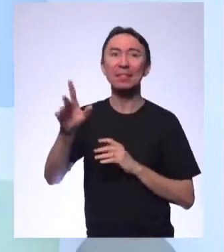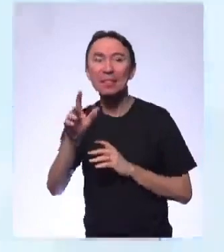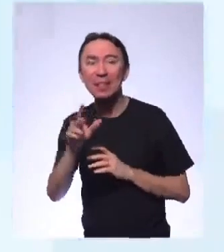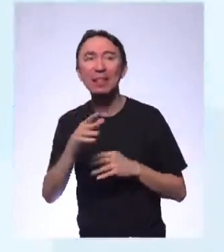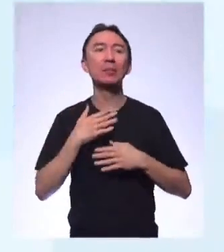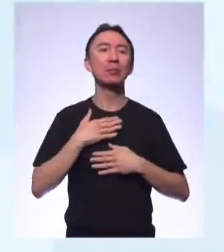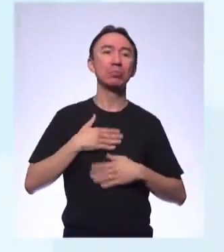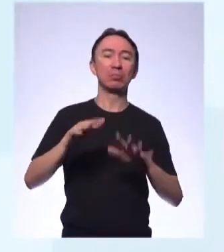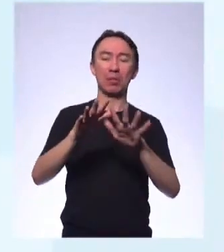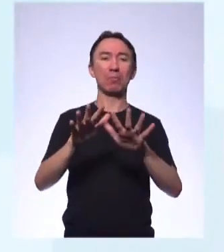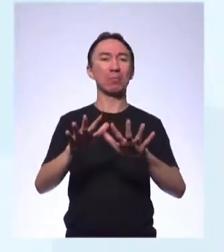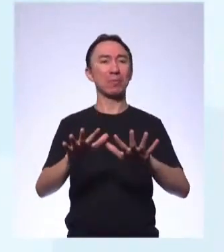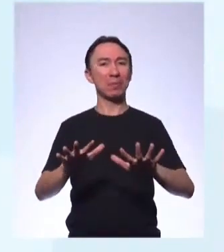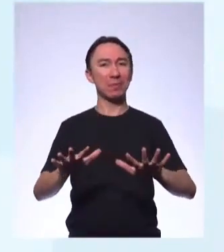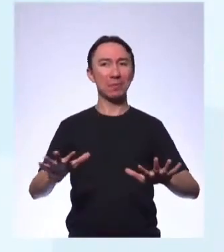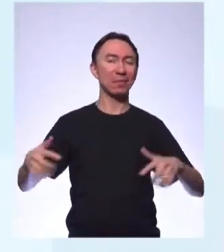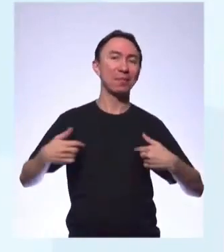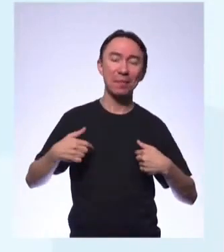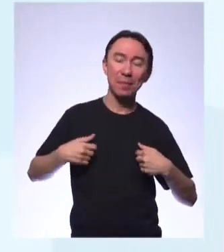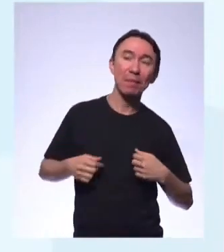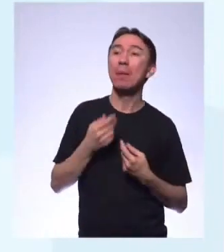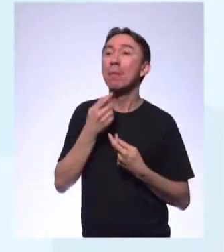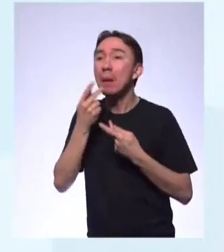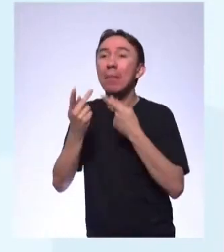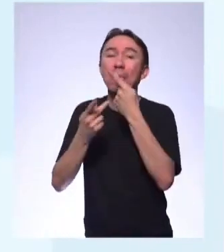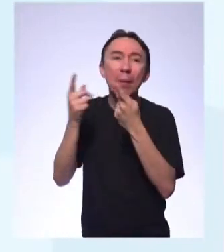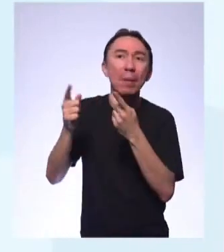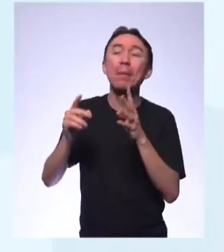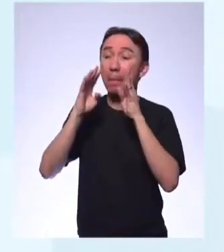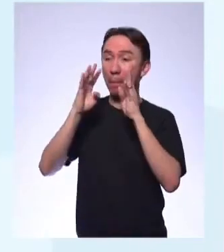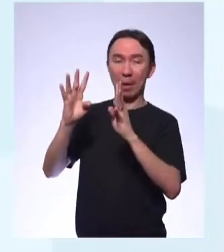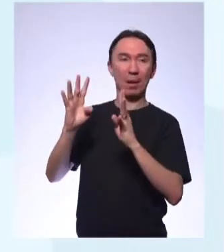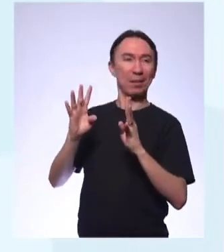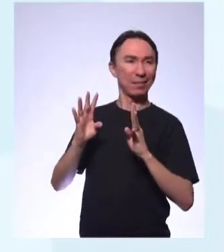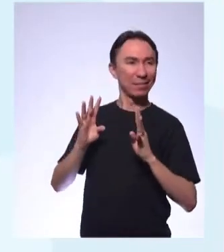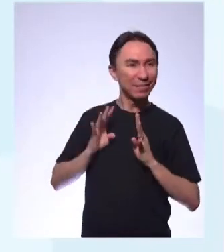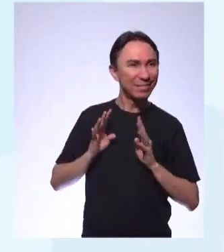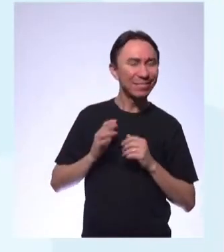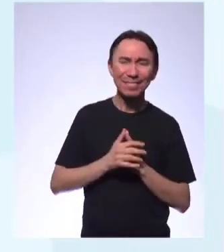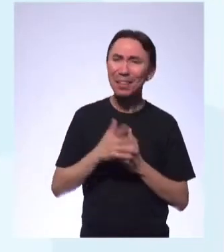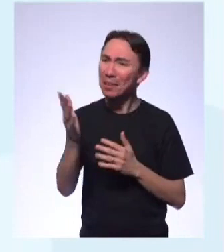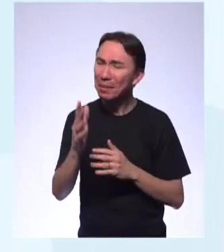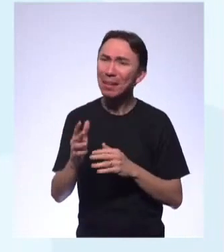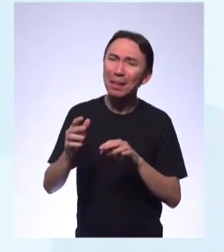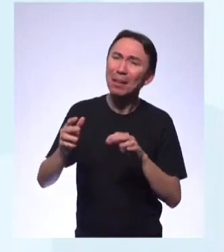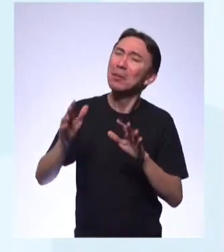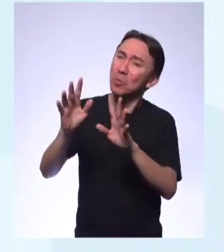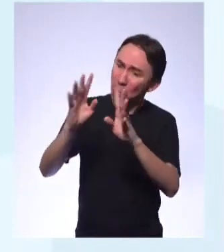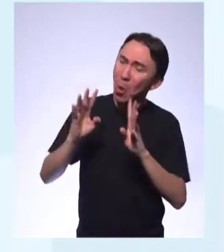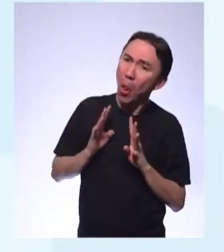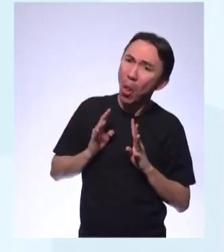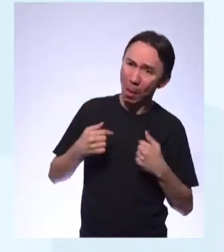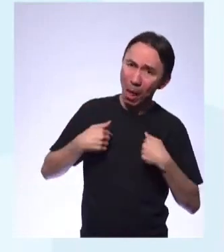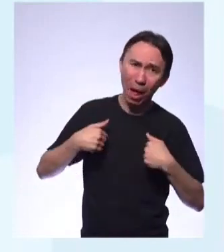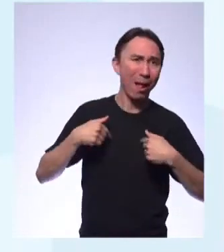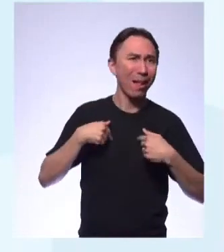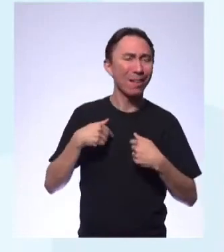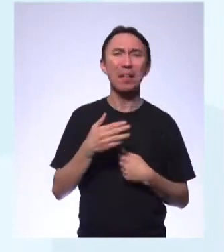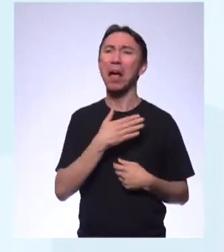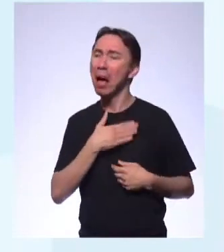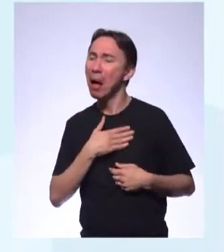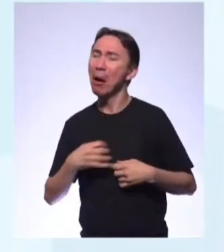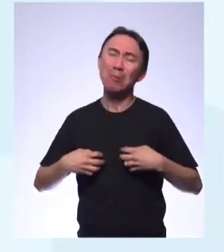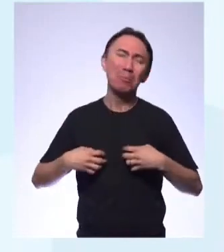vai se acalmar e vai me ouvir. Então, é essa relação ali dele com o mar, né? Suspende a zanga, me escuta um pouco, olha para mim aqui, ó, a voz do